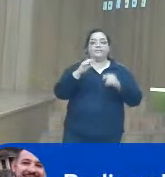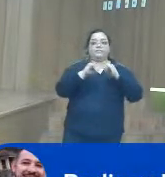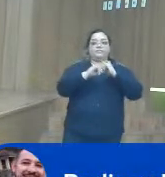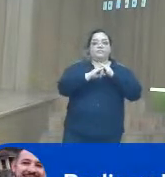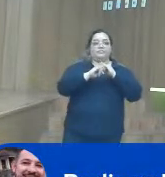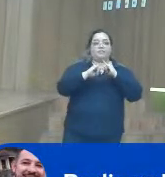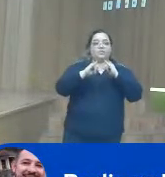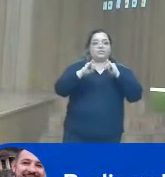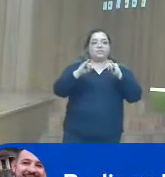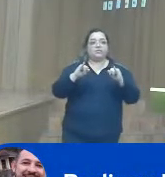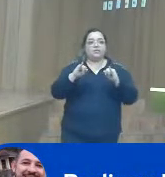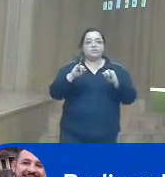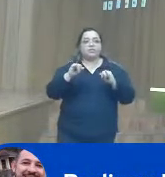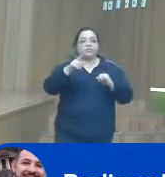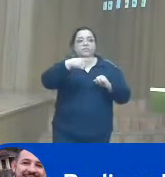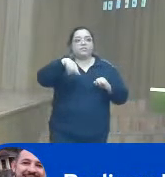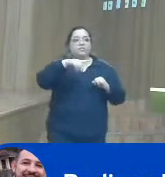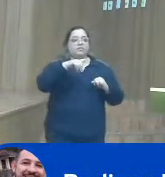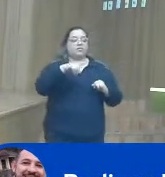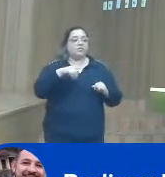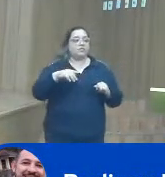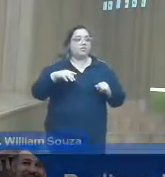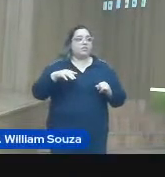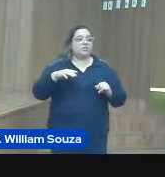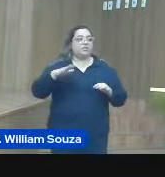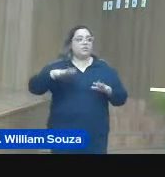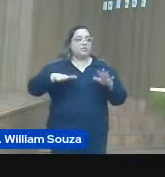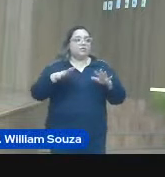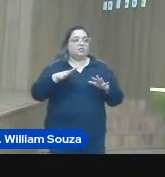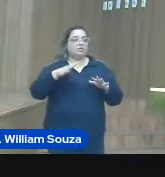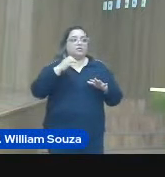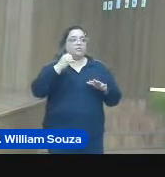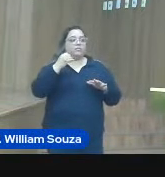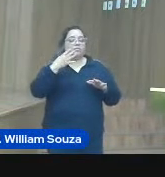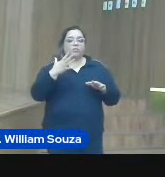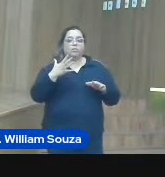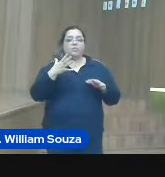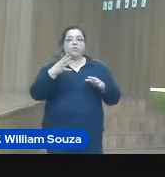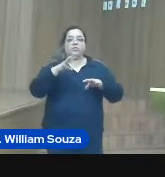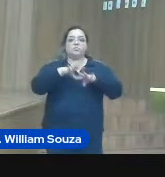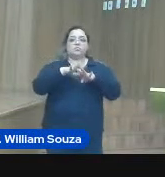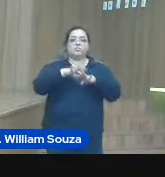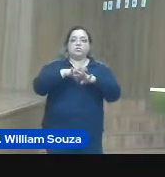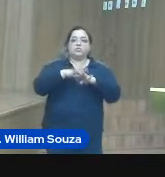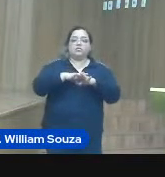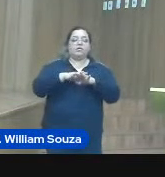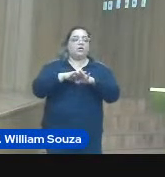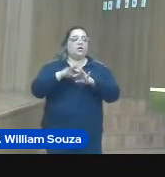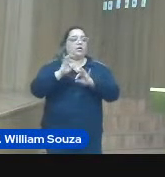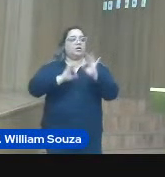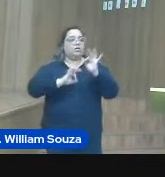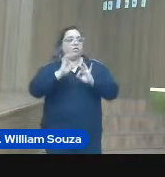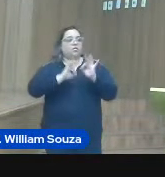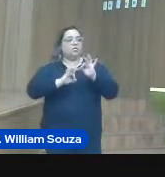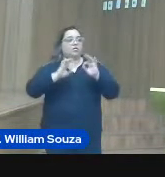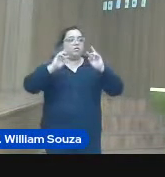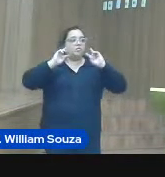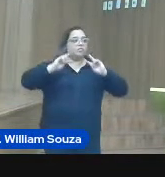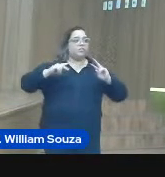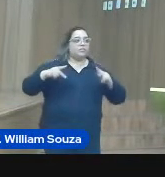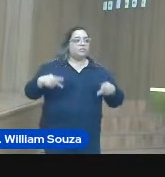que boa parte da matemática construída pelo ser humano se deu em meio